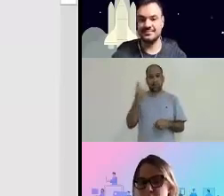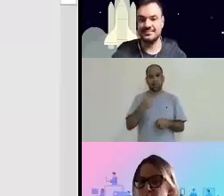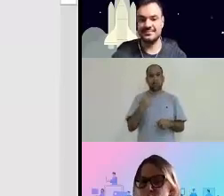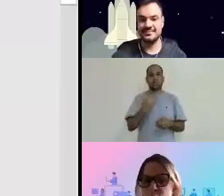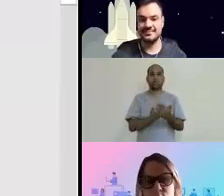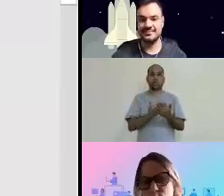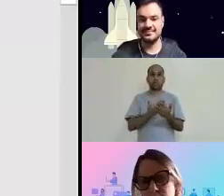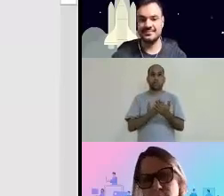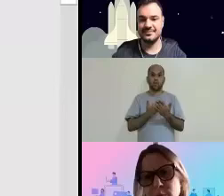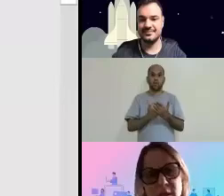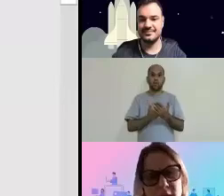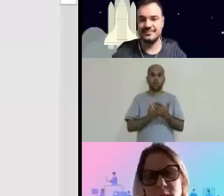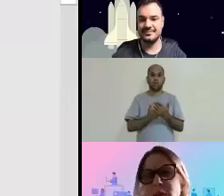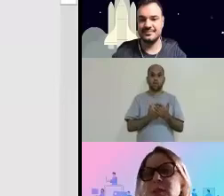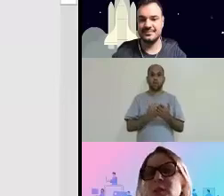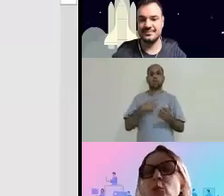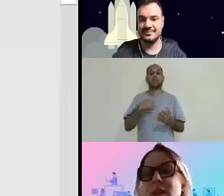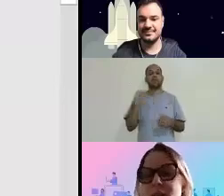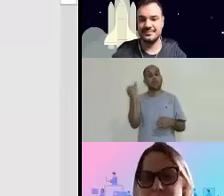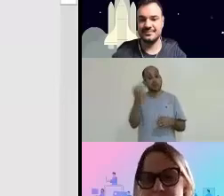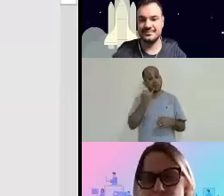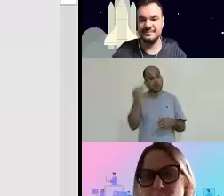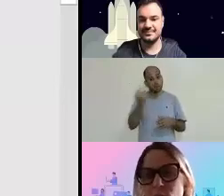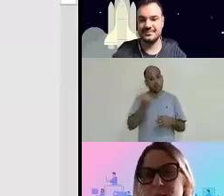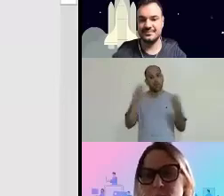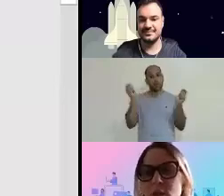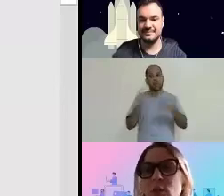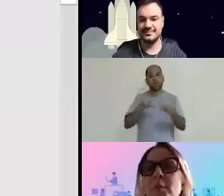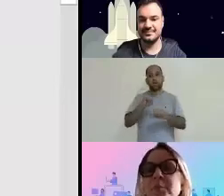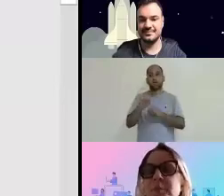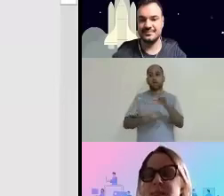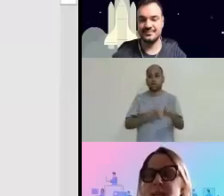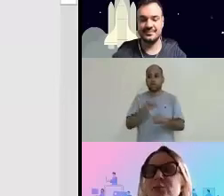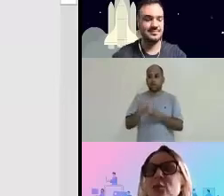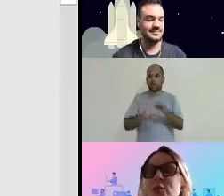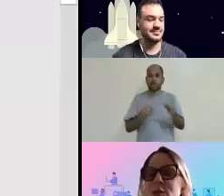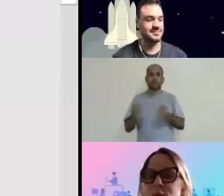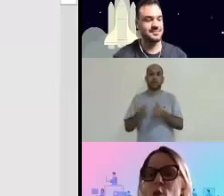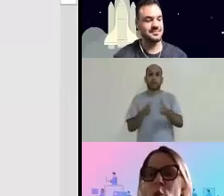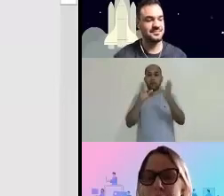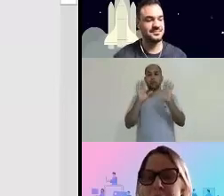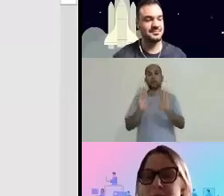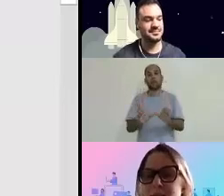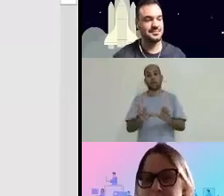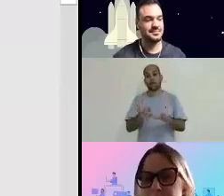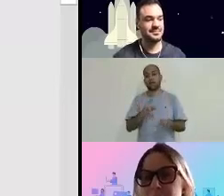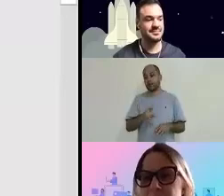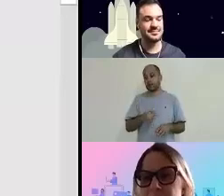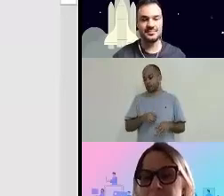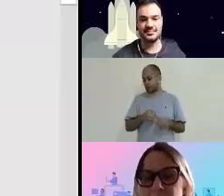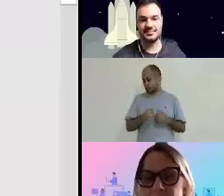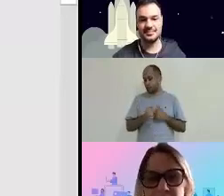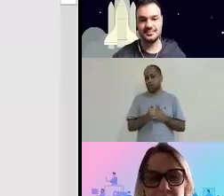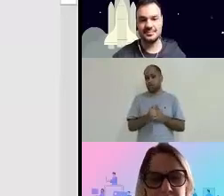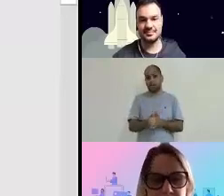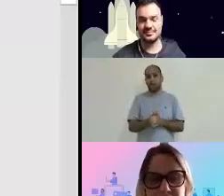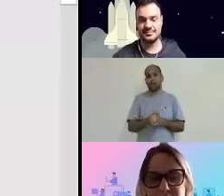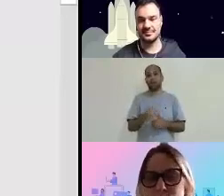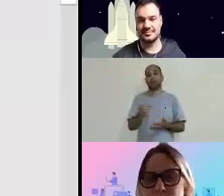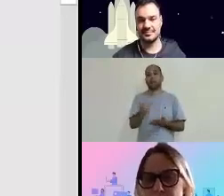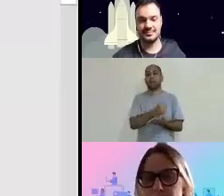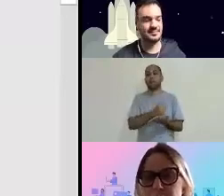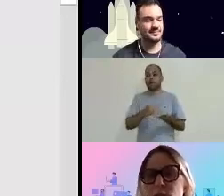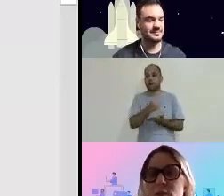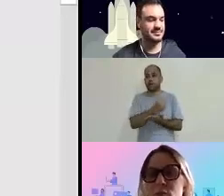seja importante, eu acho que é super importante, pode ter mudanças no meio do caminho, mas elas vão servindo como base, né,